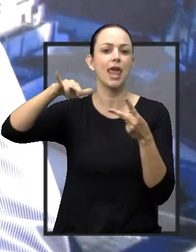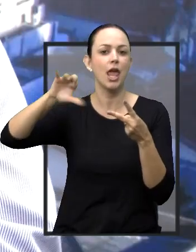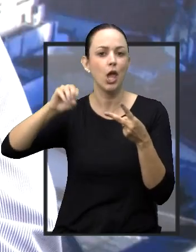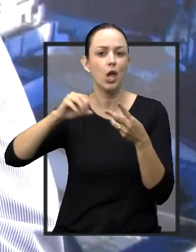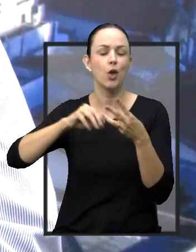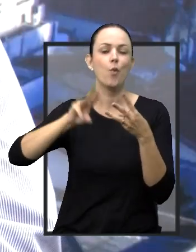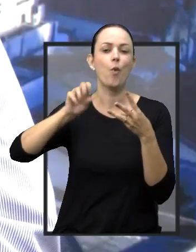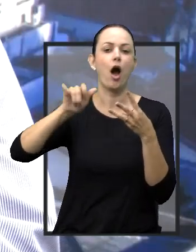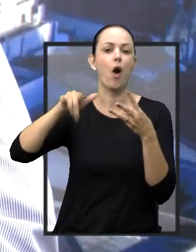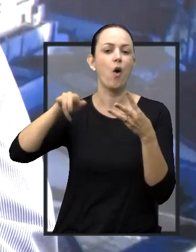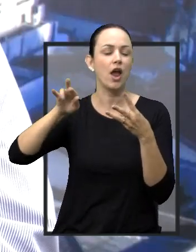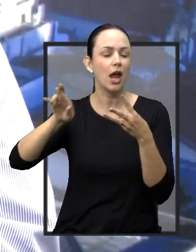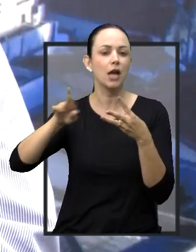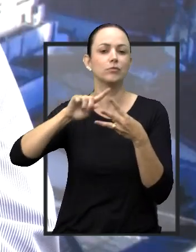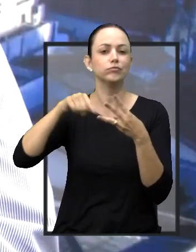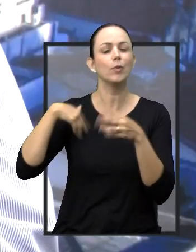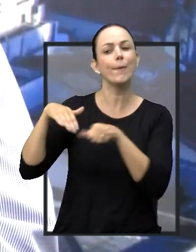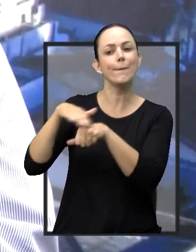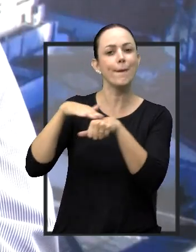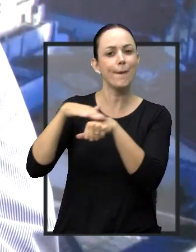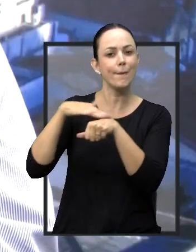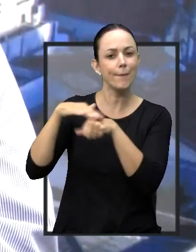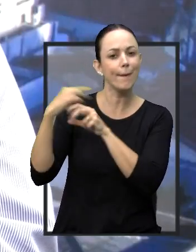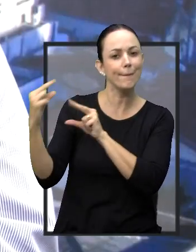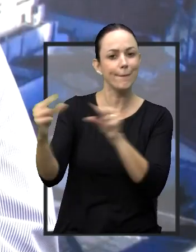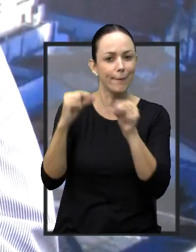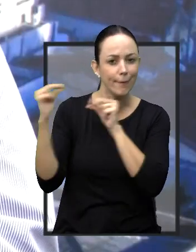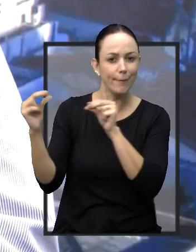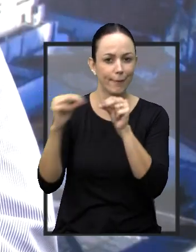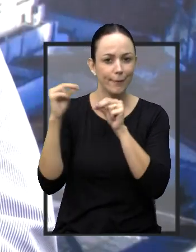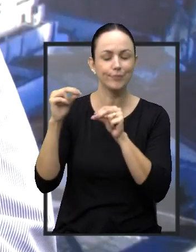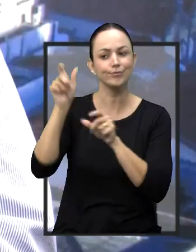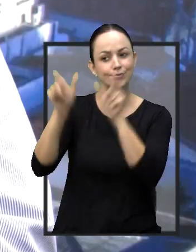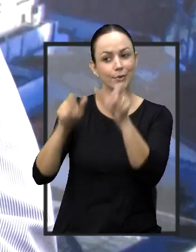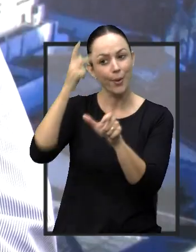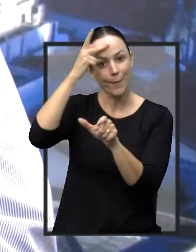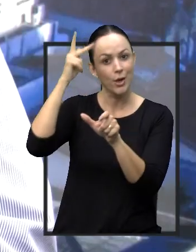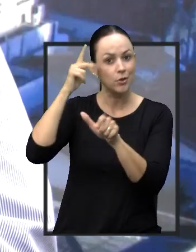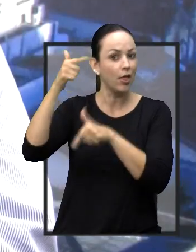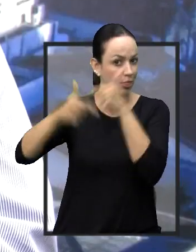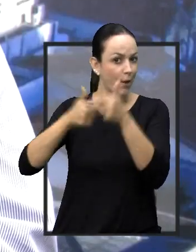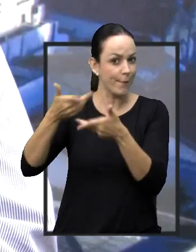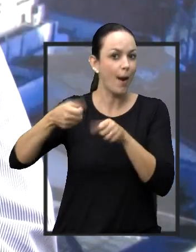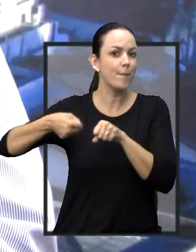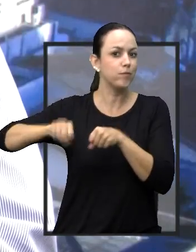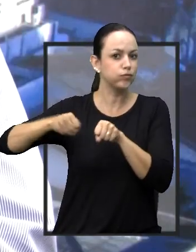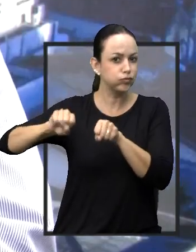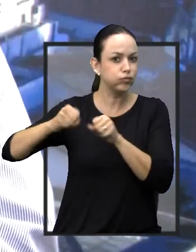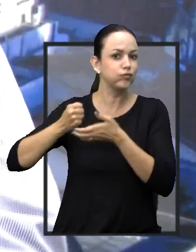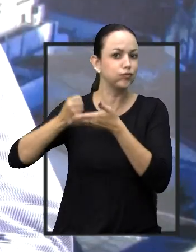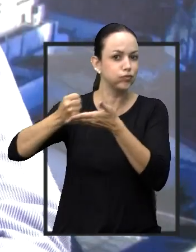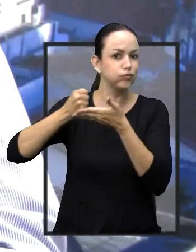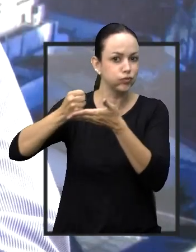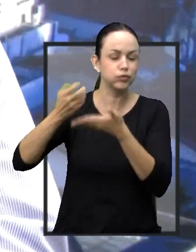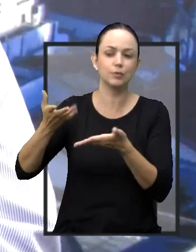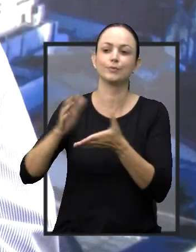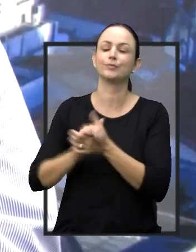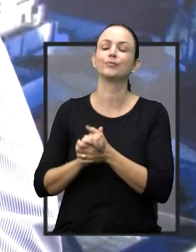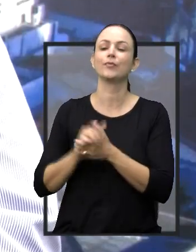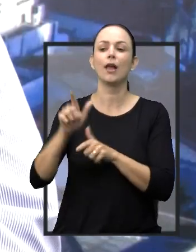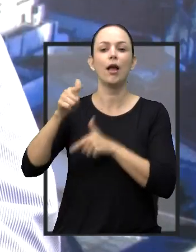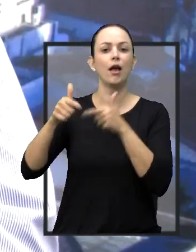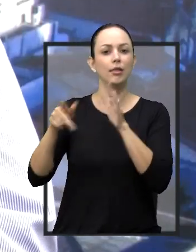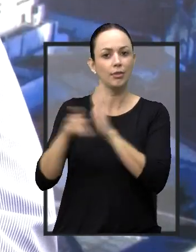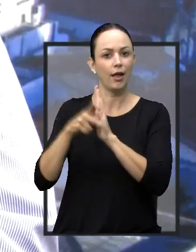Walker conversando, que são pessoas que vivem, né? Trabalham como motoboy, mototáxi,